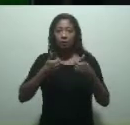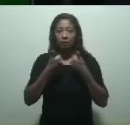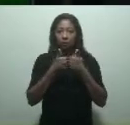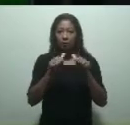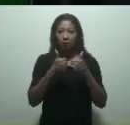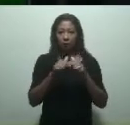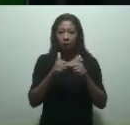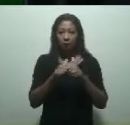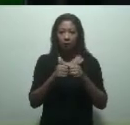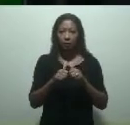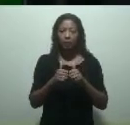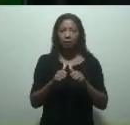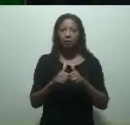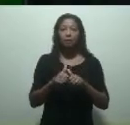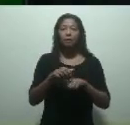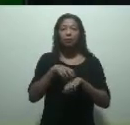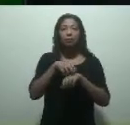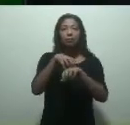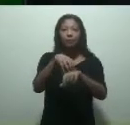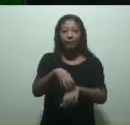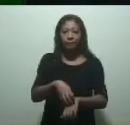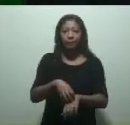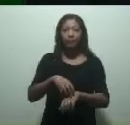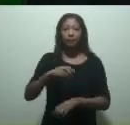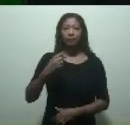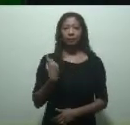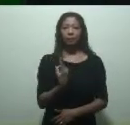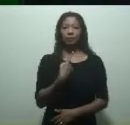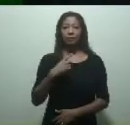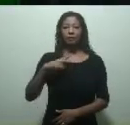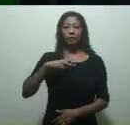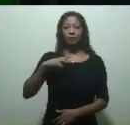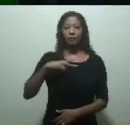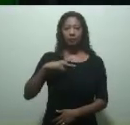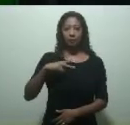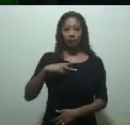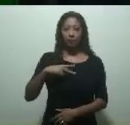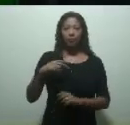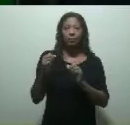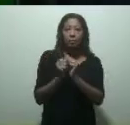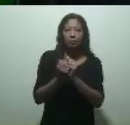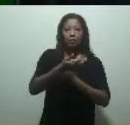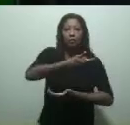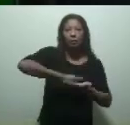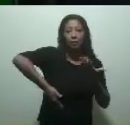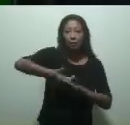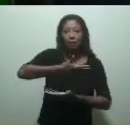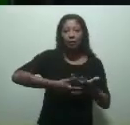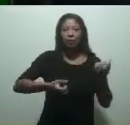privado individual de passageiros, prestado mediante compartilhamento de veículo